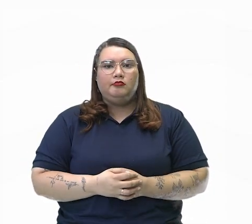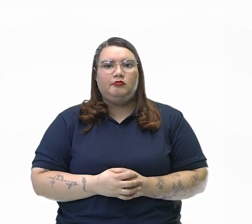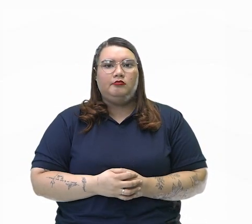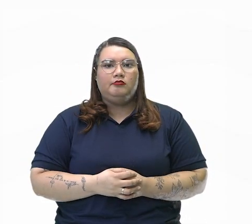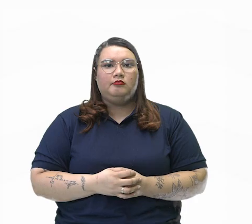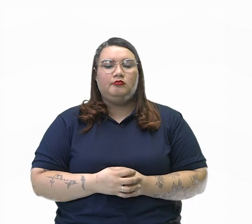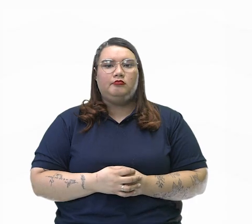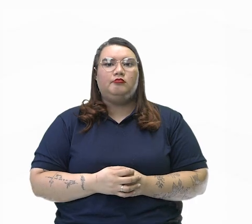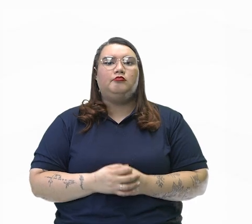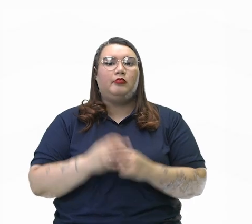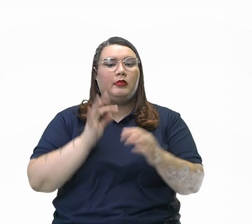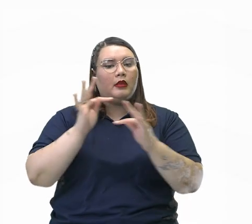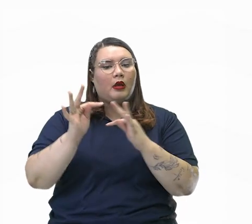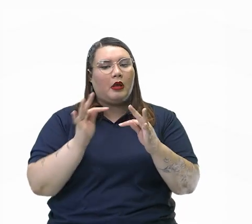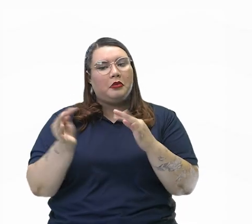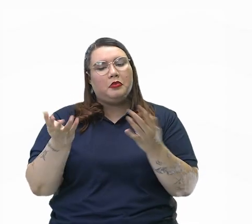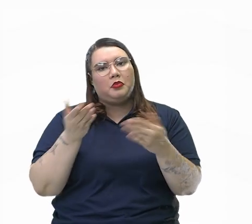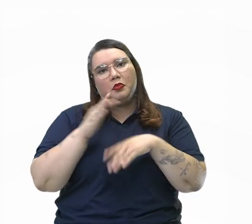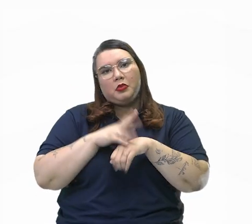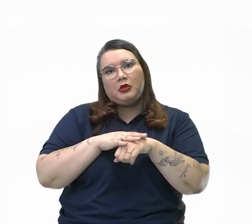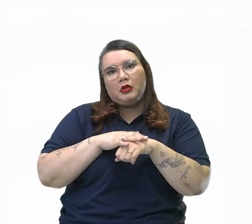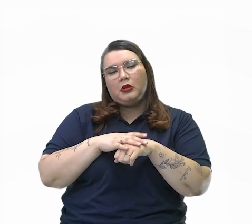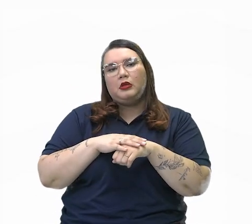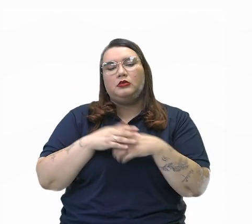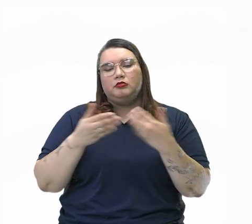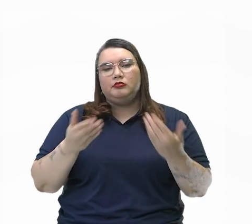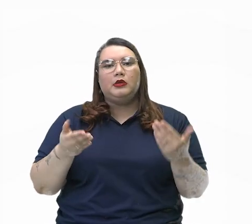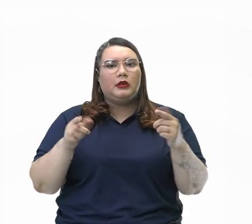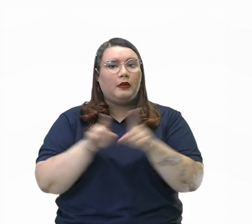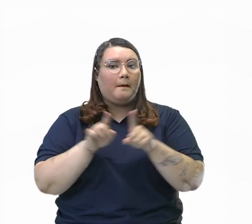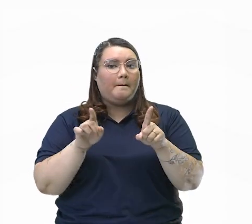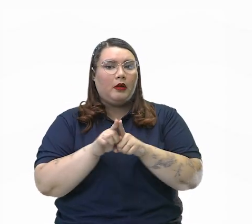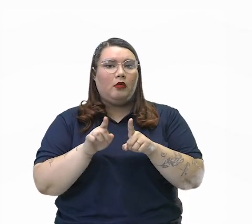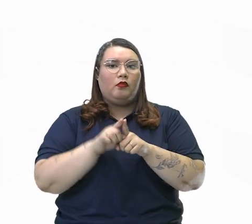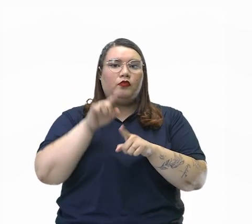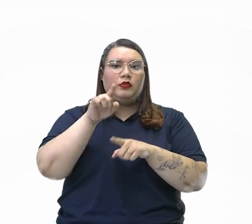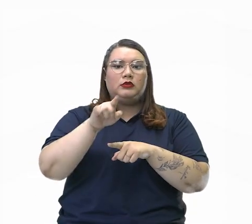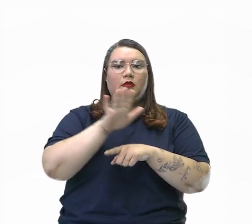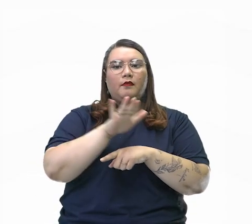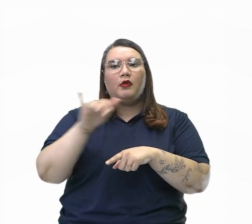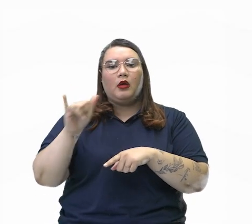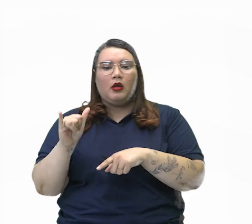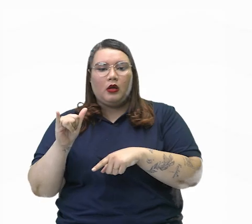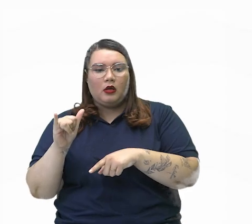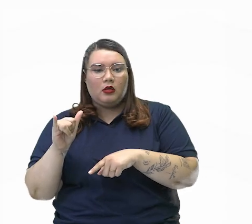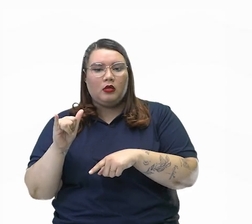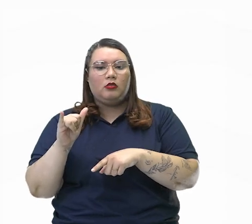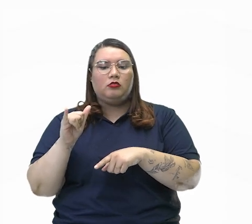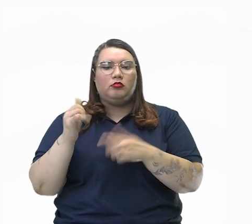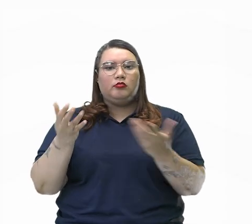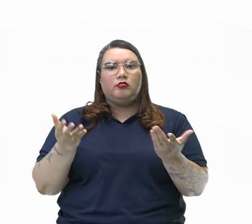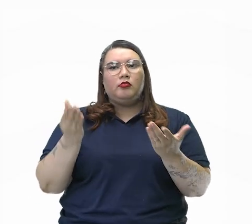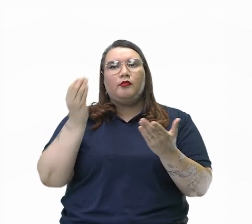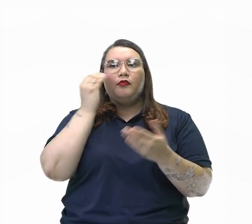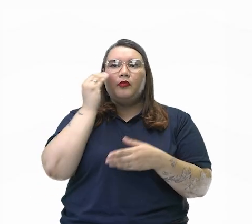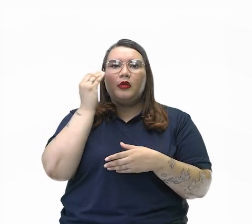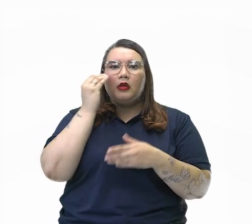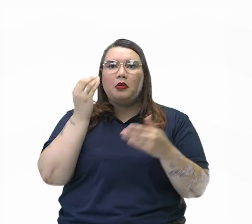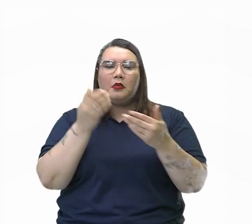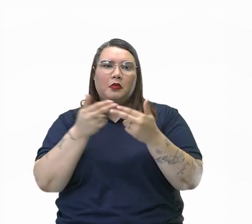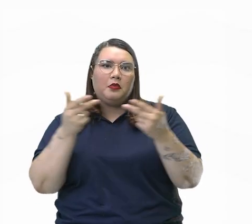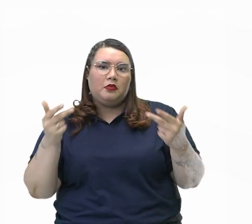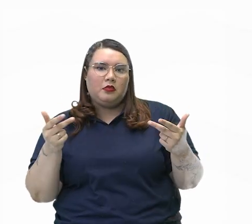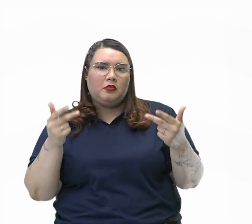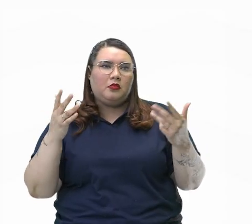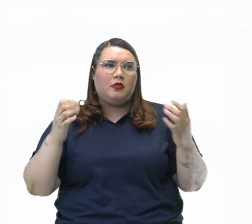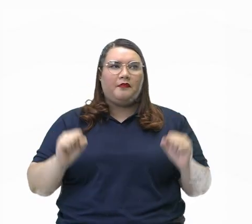fazer esse exame aí para tratar de alguma doença. E também quando você vai para assistir algo, aí